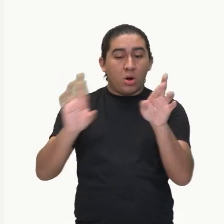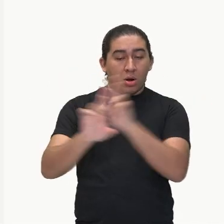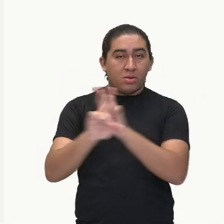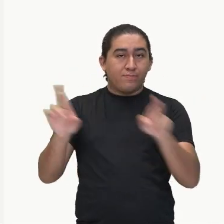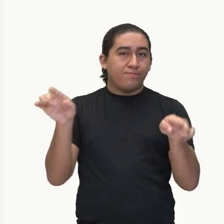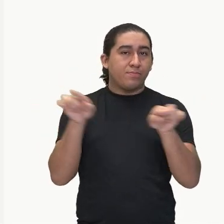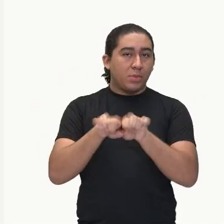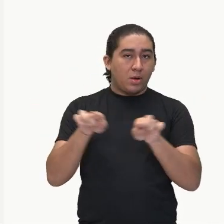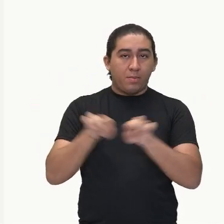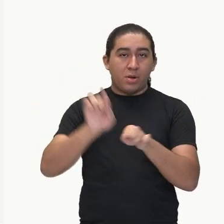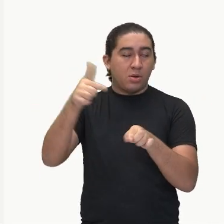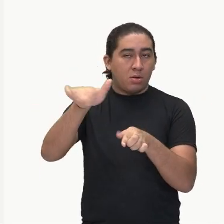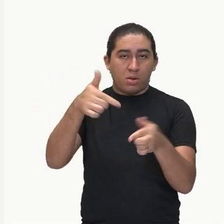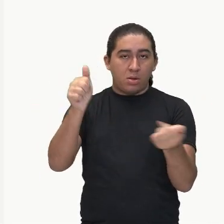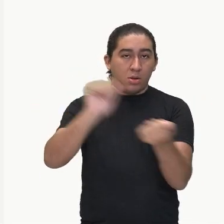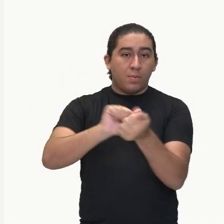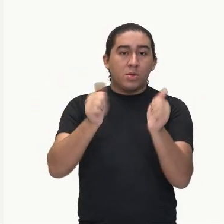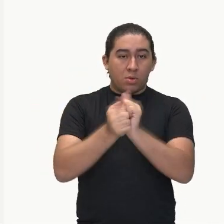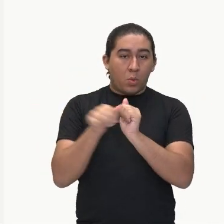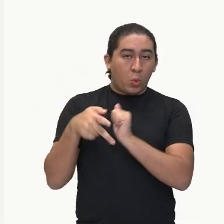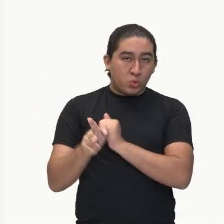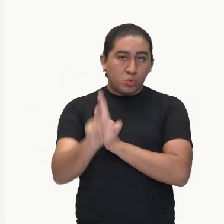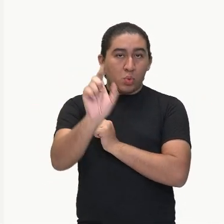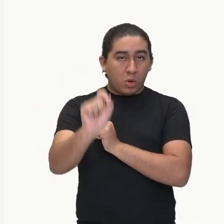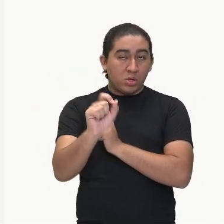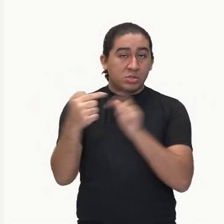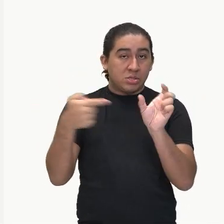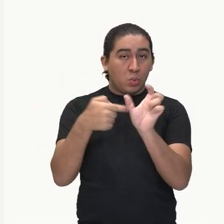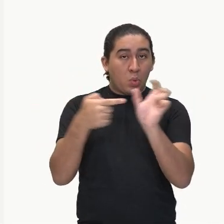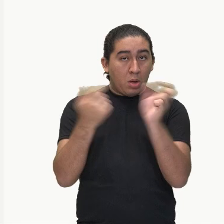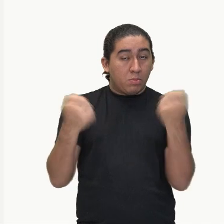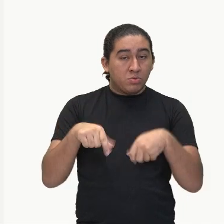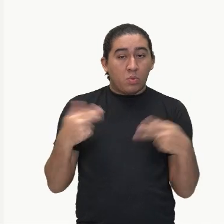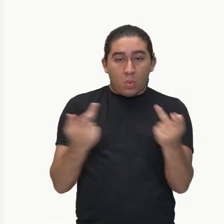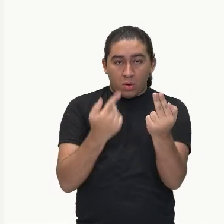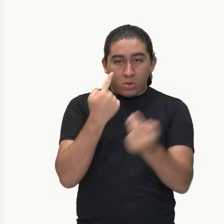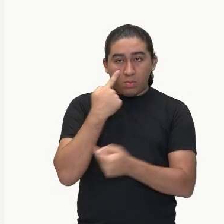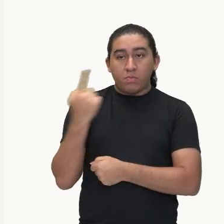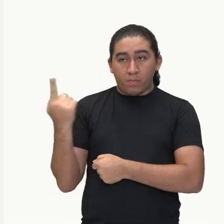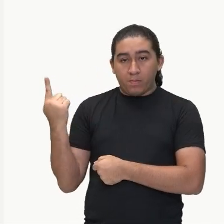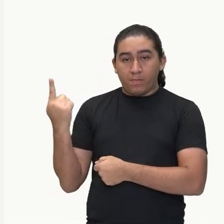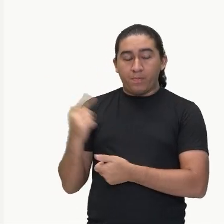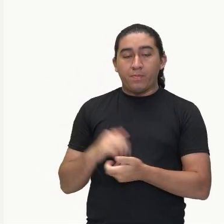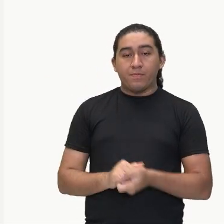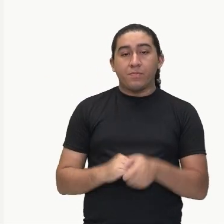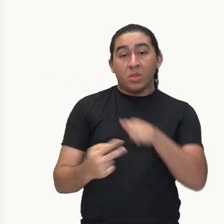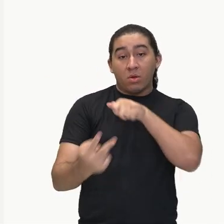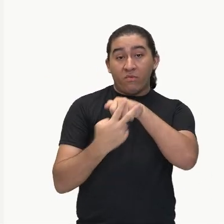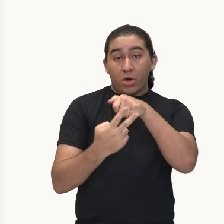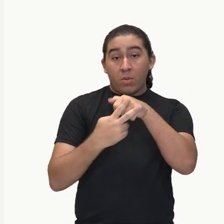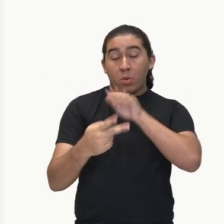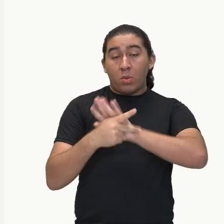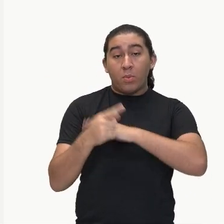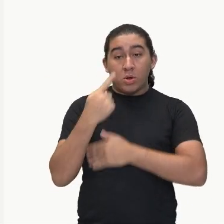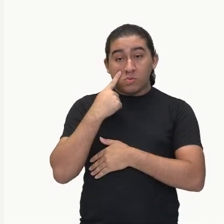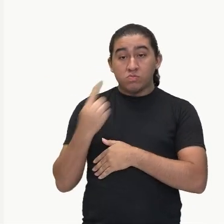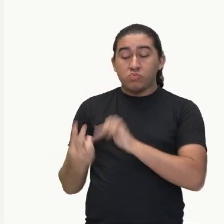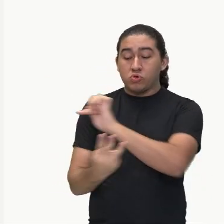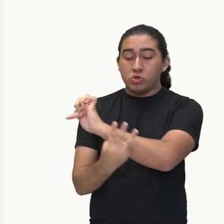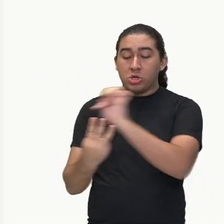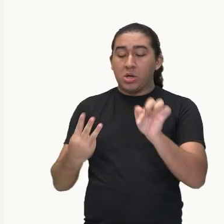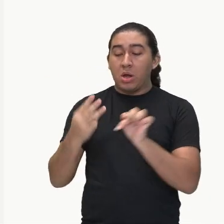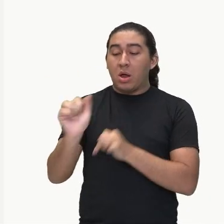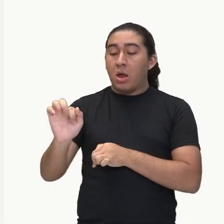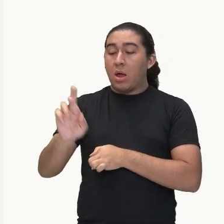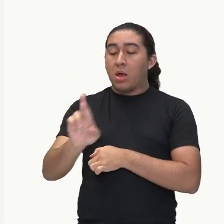ser flexionado. Ele vai ficar no singular da forma como ele está. Então, verbos no infinitivo são esses. Todas as